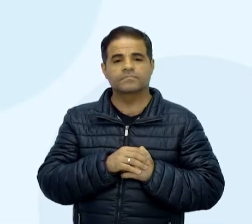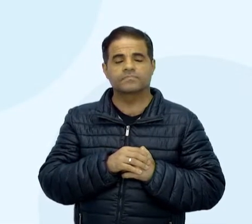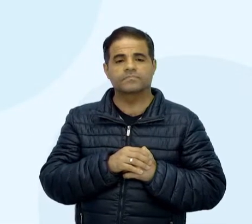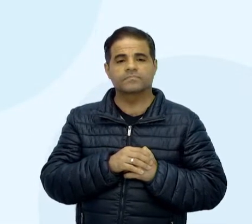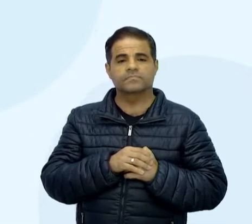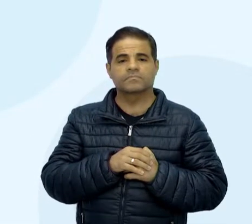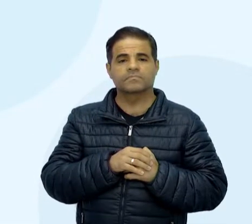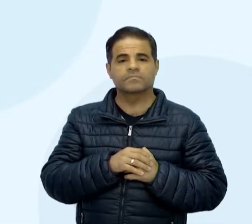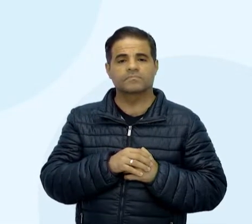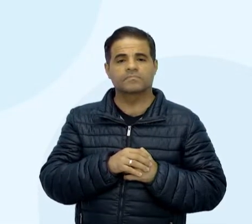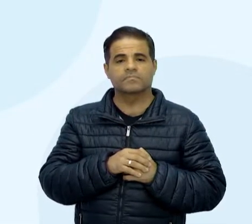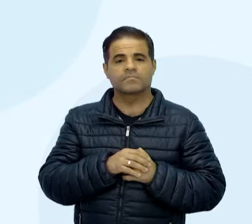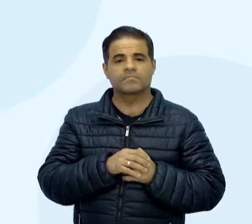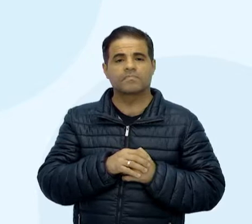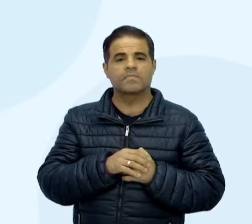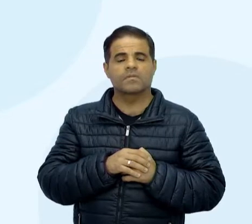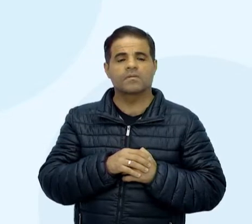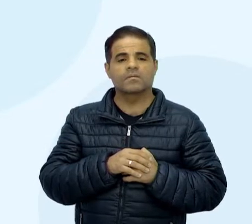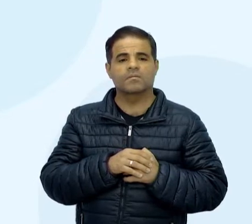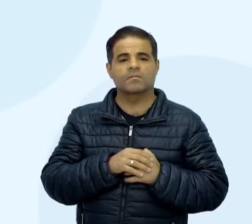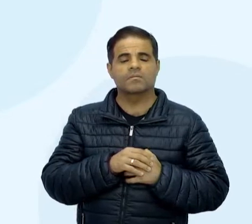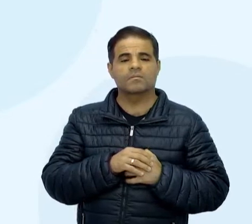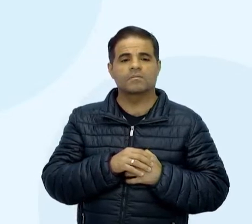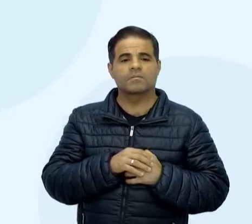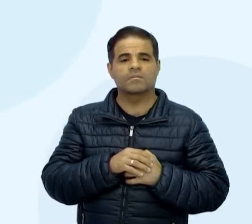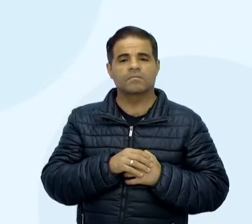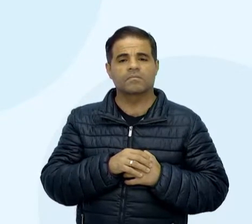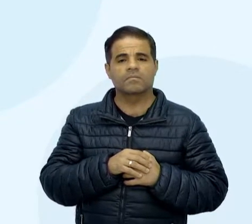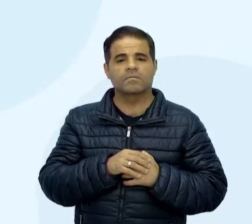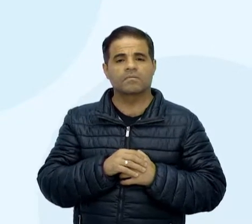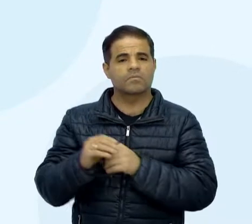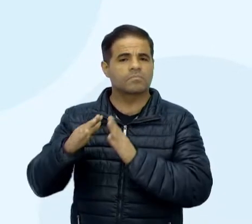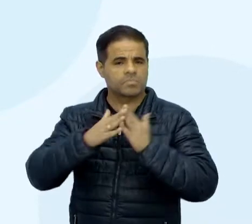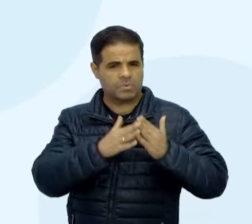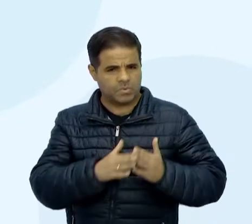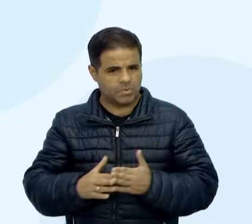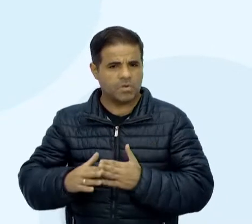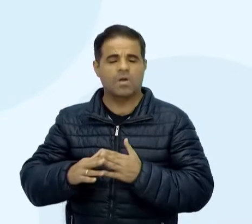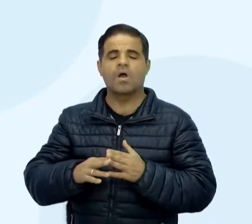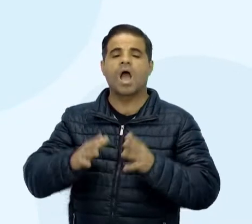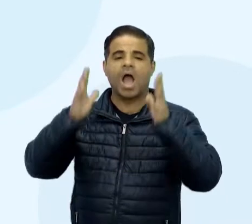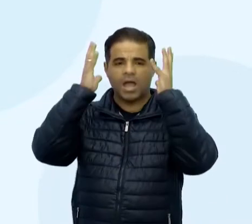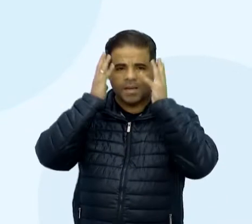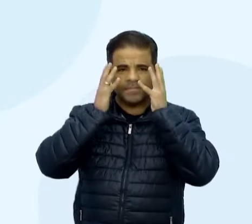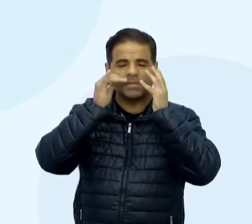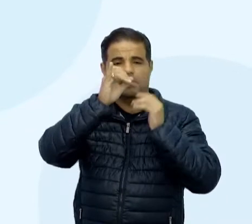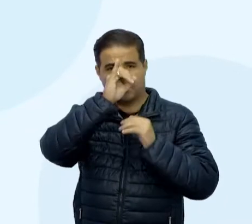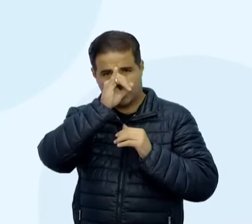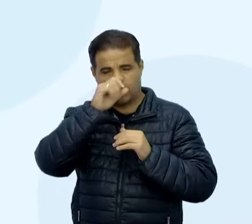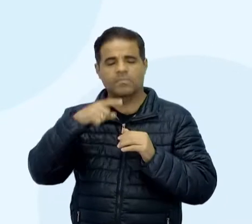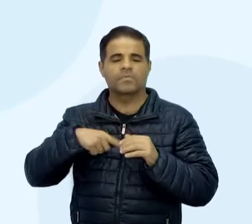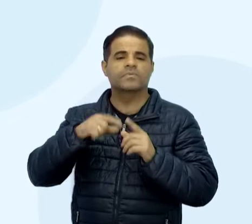avançando aqui, né? Então, o cortiço cabeça de porco. Olha só, a gente tem uma charge ali, né? Onde tem uma